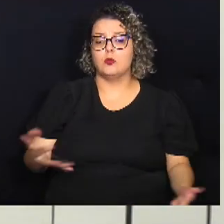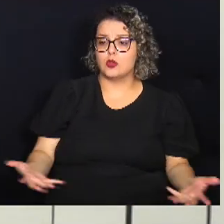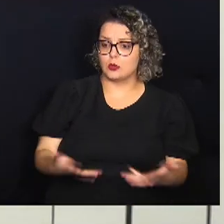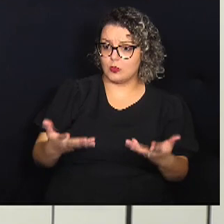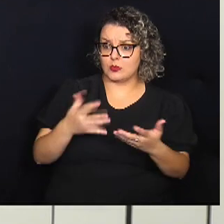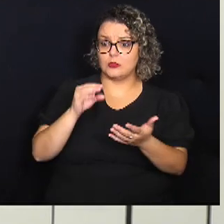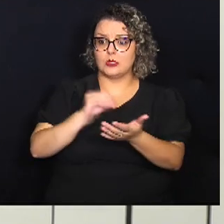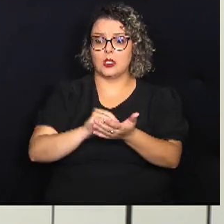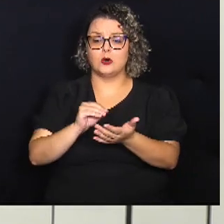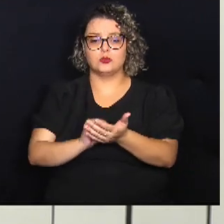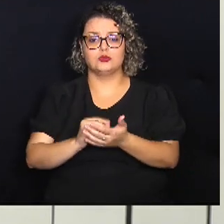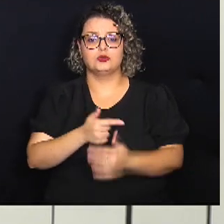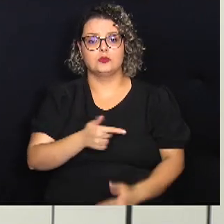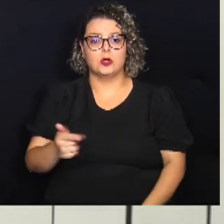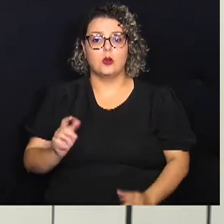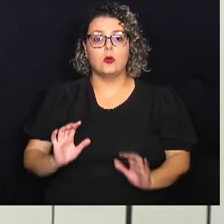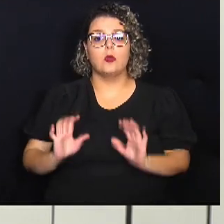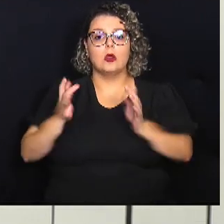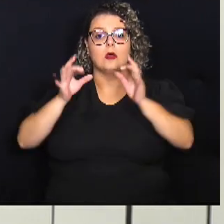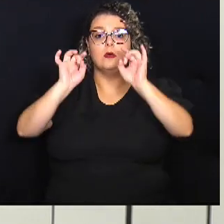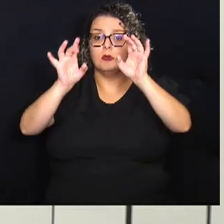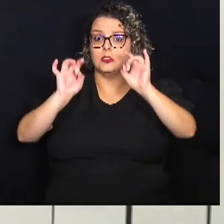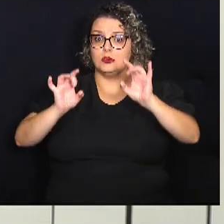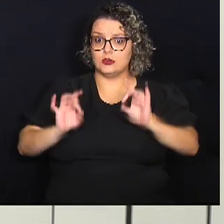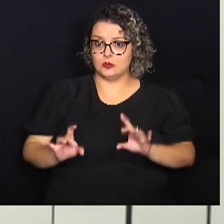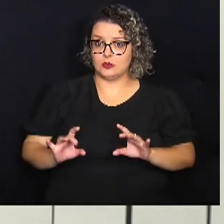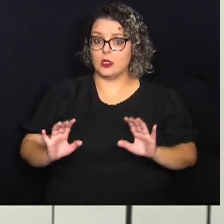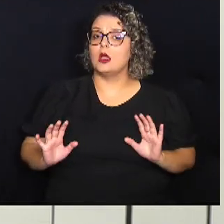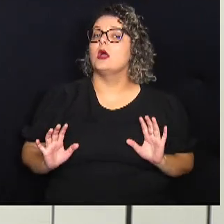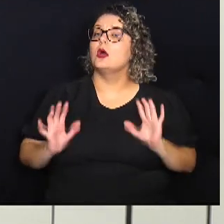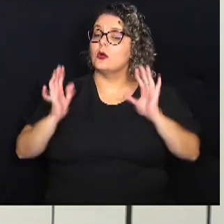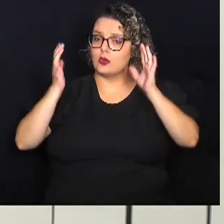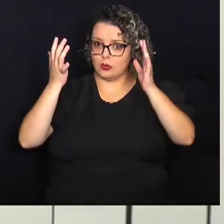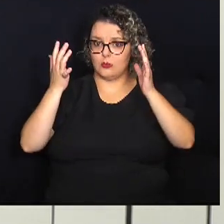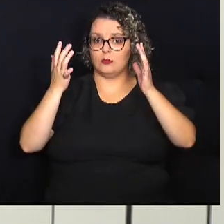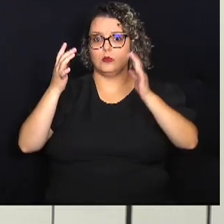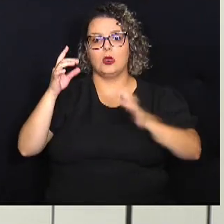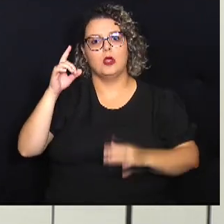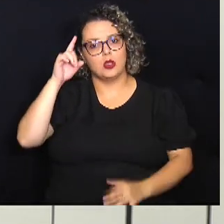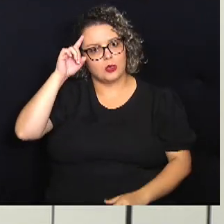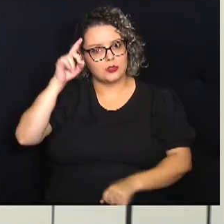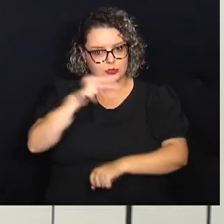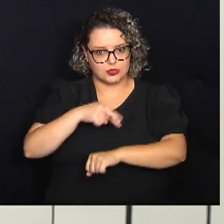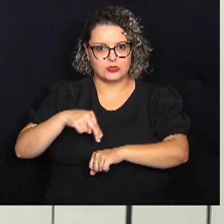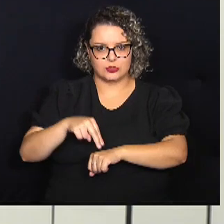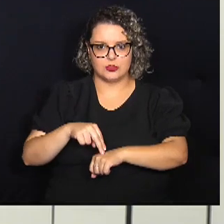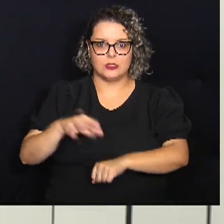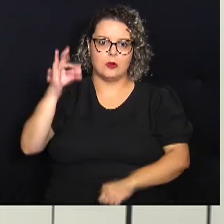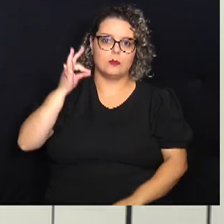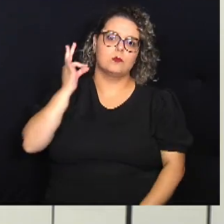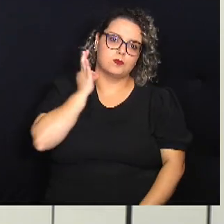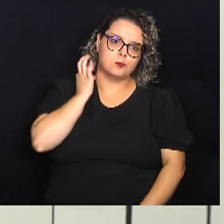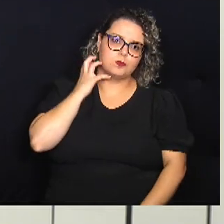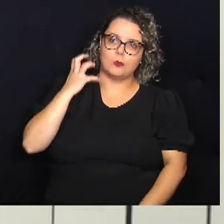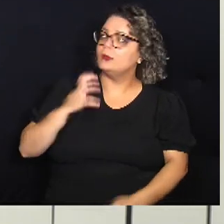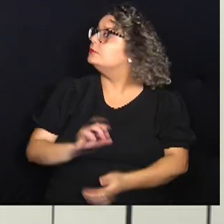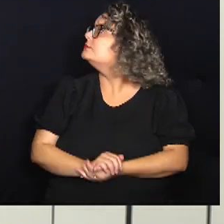última semana um evento com especialistas em comemoração ao Dia Nacional da Abelha.